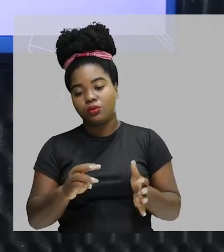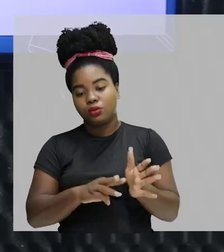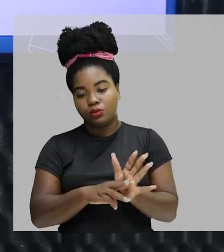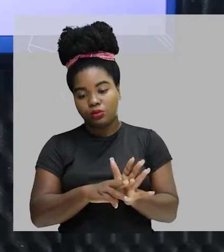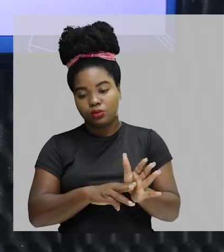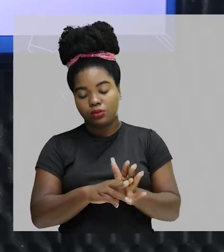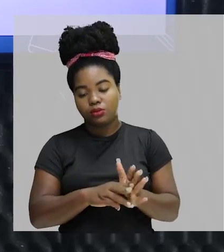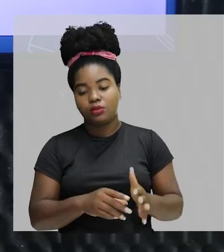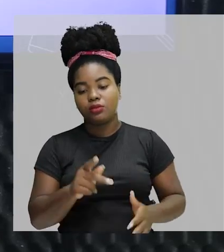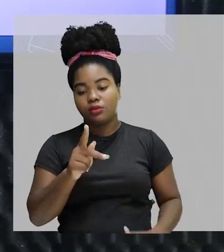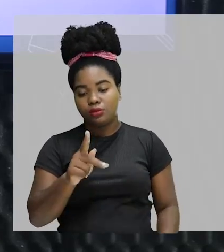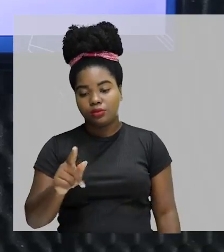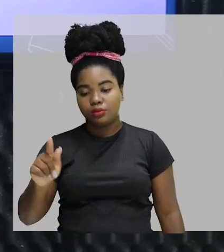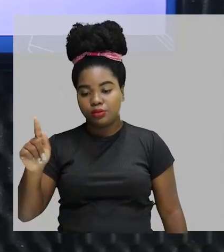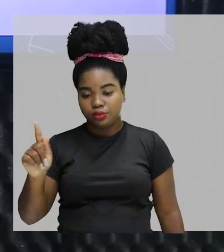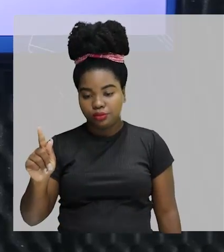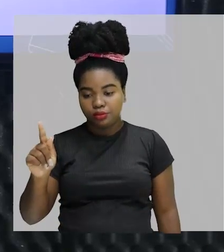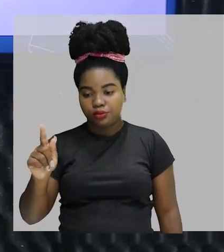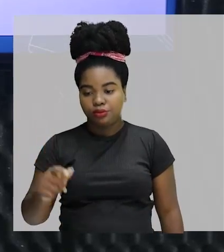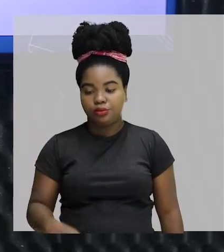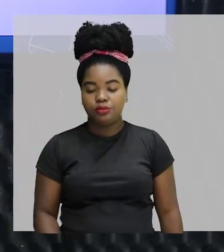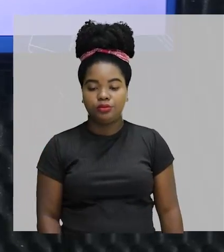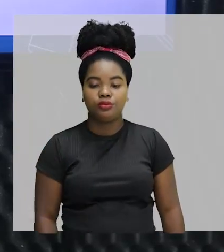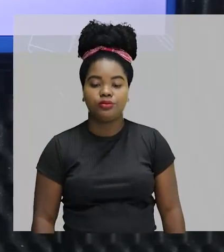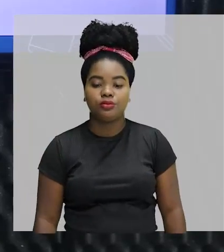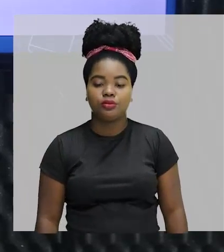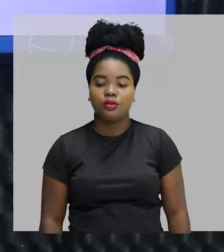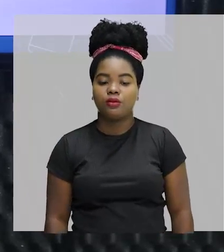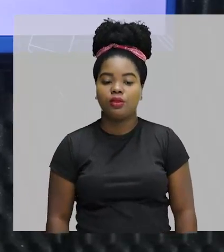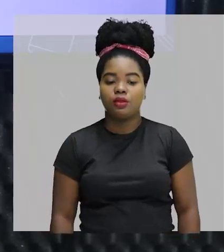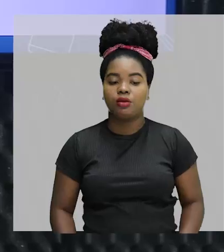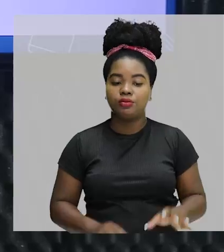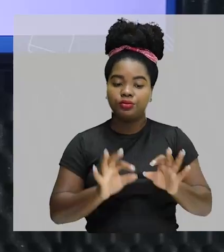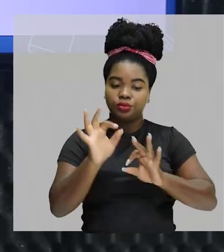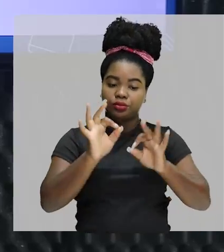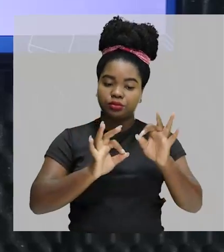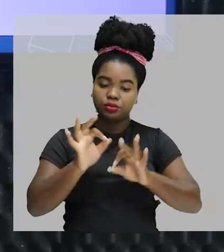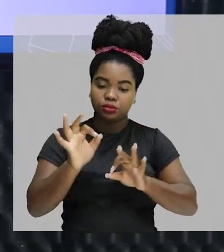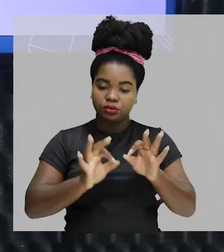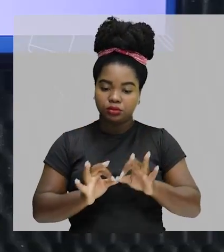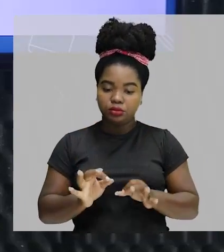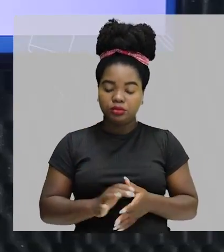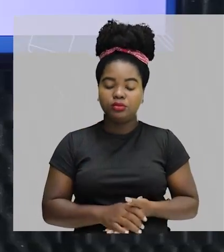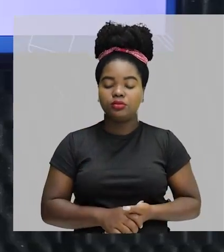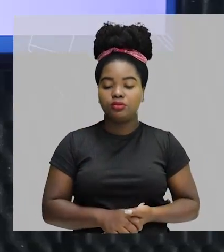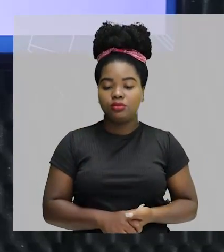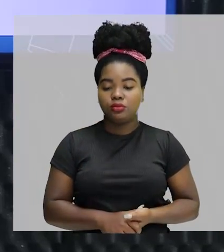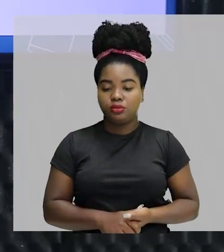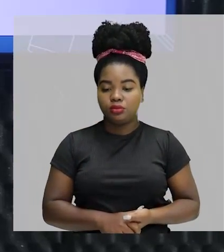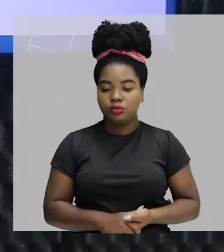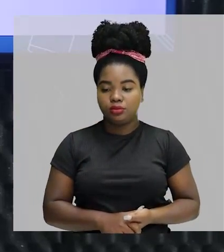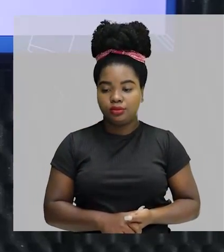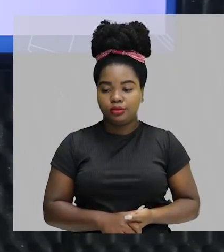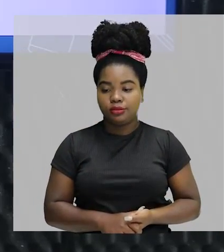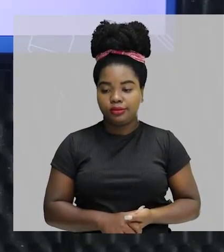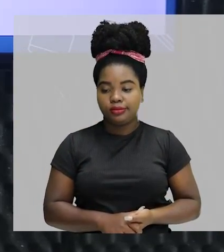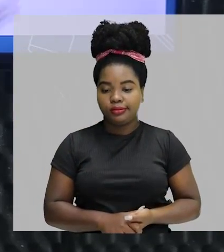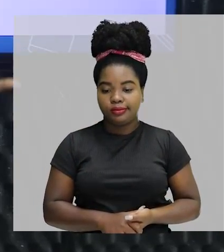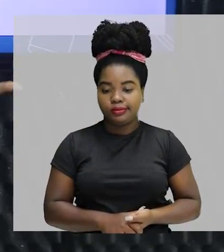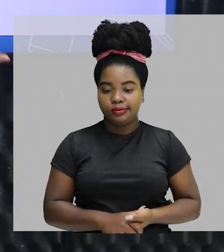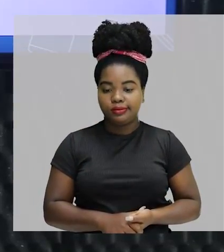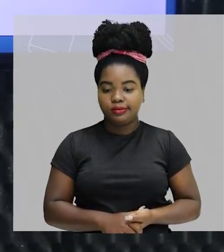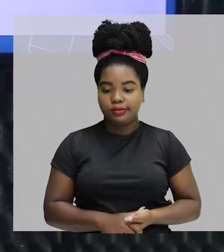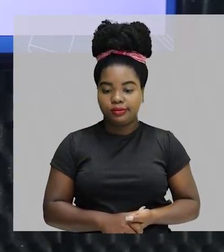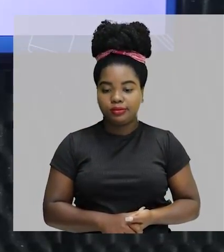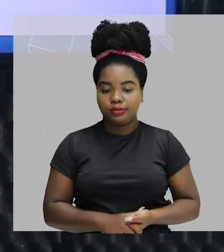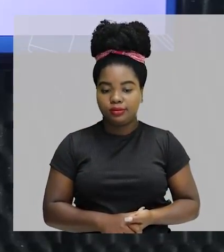a ideia de PG, tá? Então, para fazer essa identificação, né, do valor do automóvel daqui